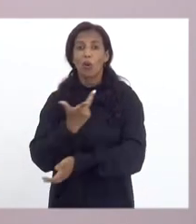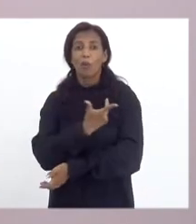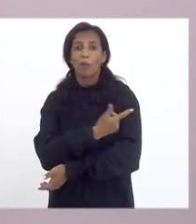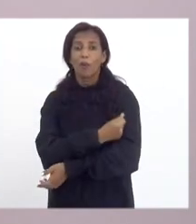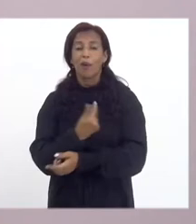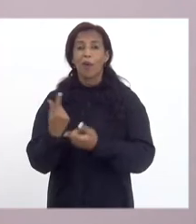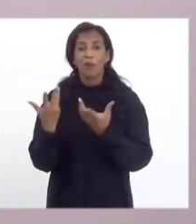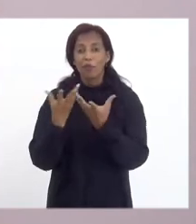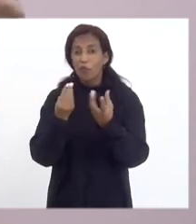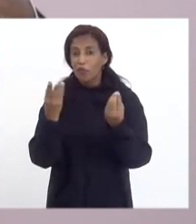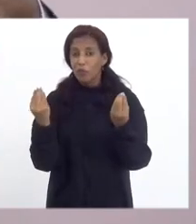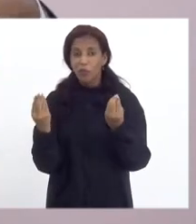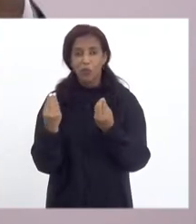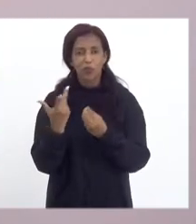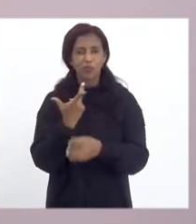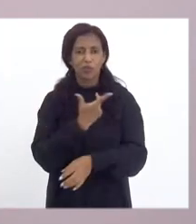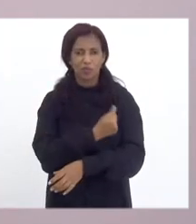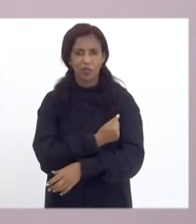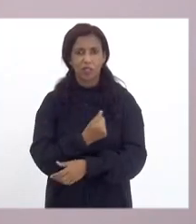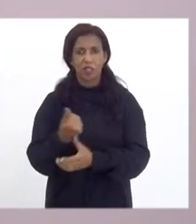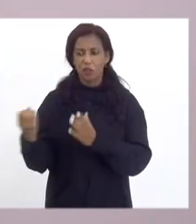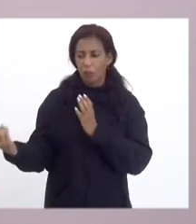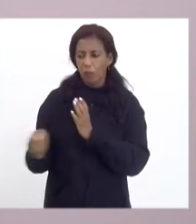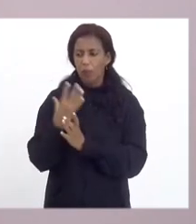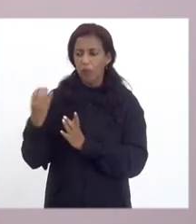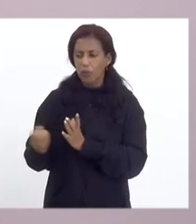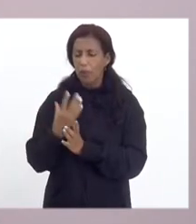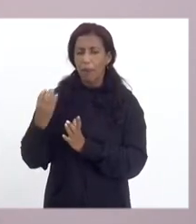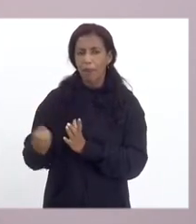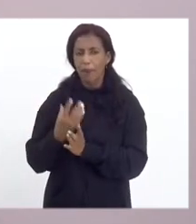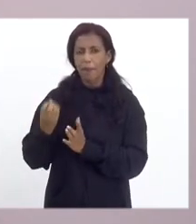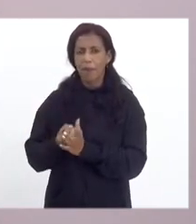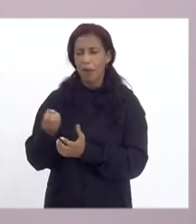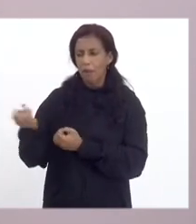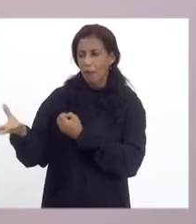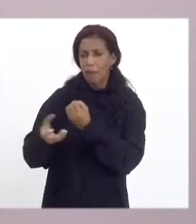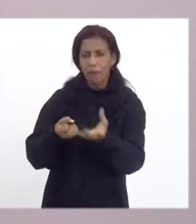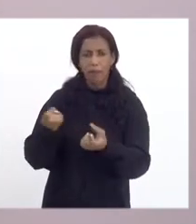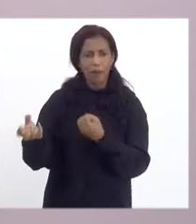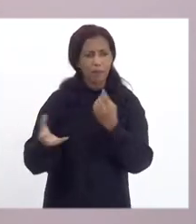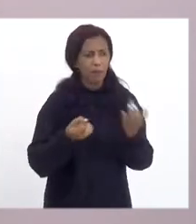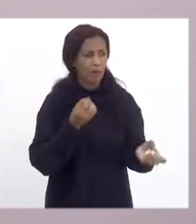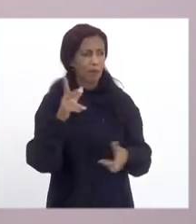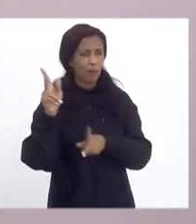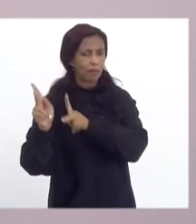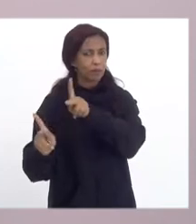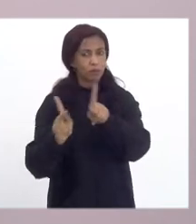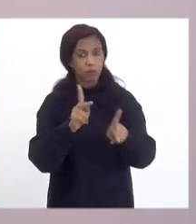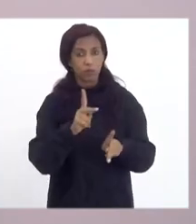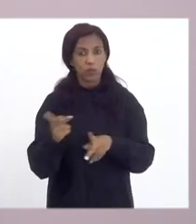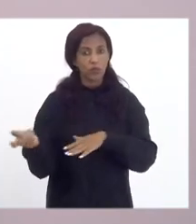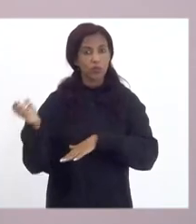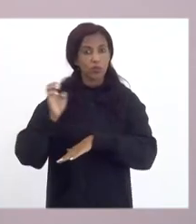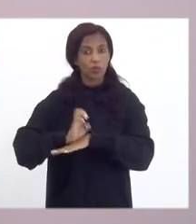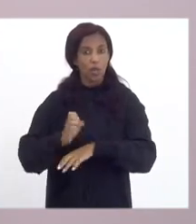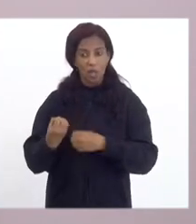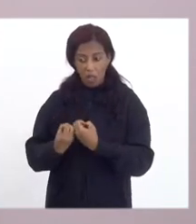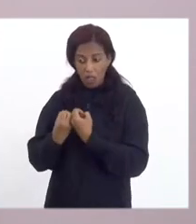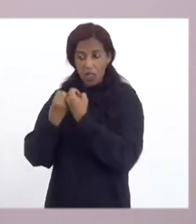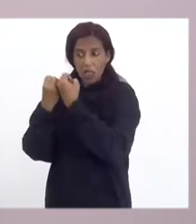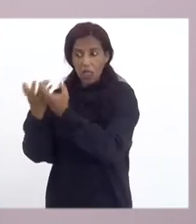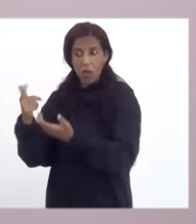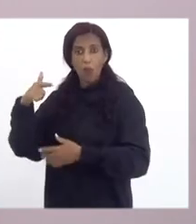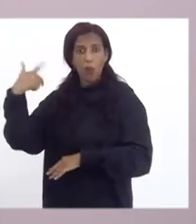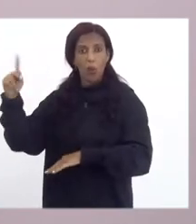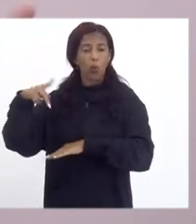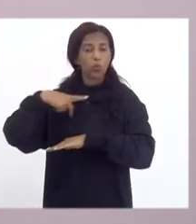feitas muitas doses e foram produzidas muitas doses e distribuídas à população, a ponto dos Estados Unidos doarem muitas e